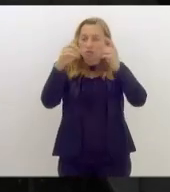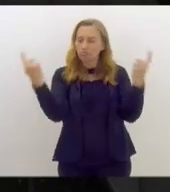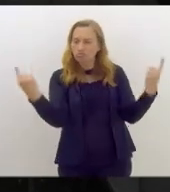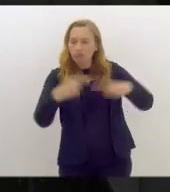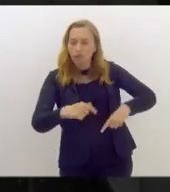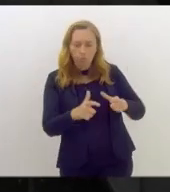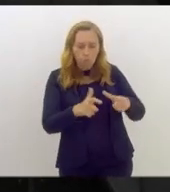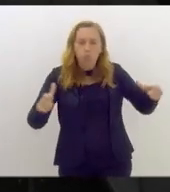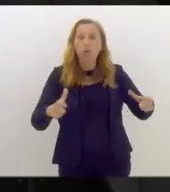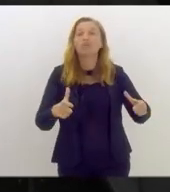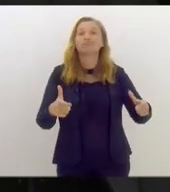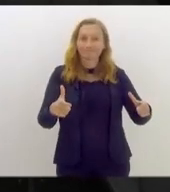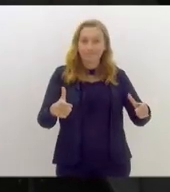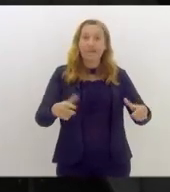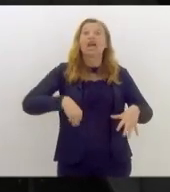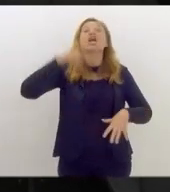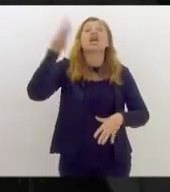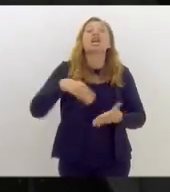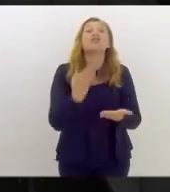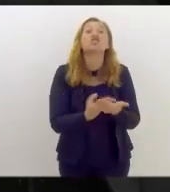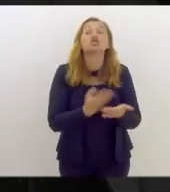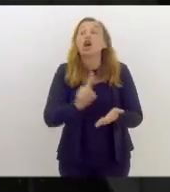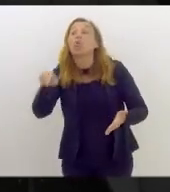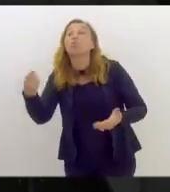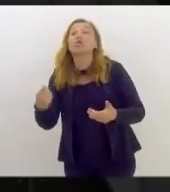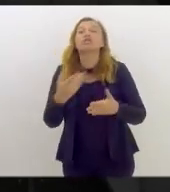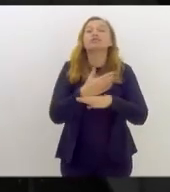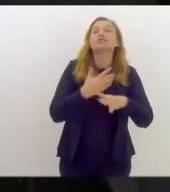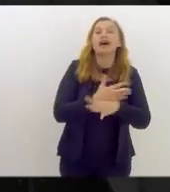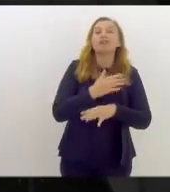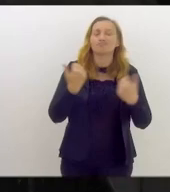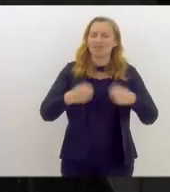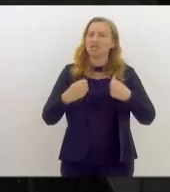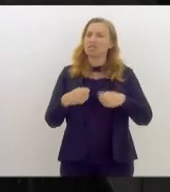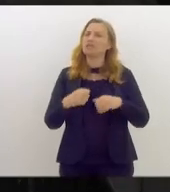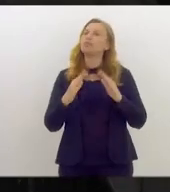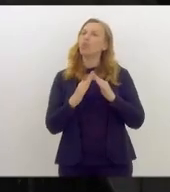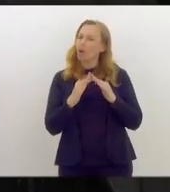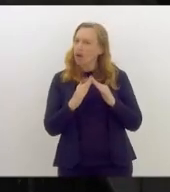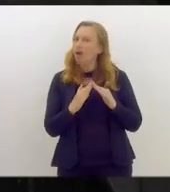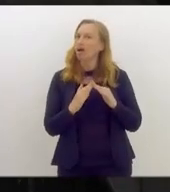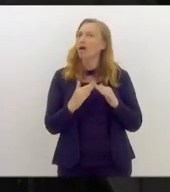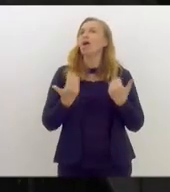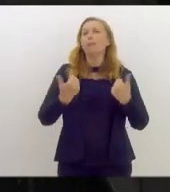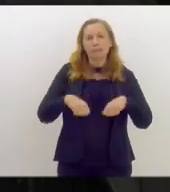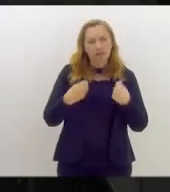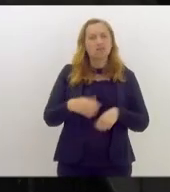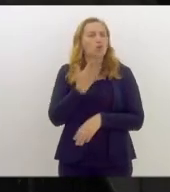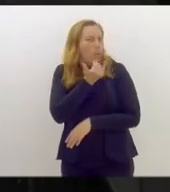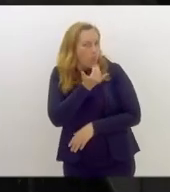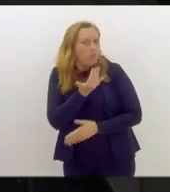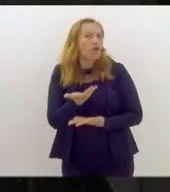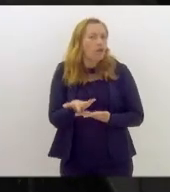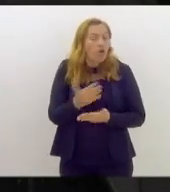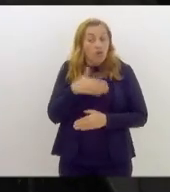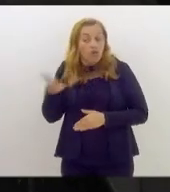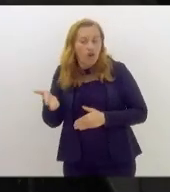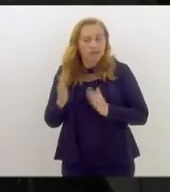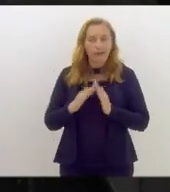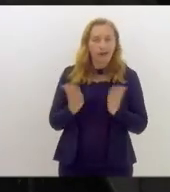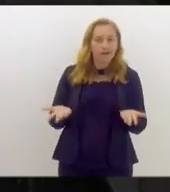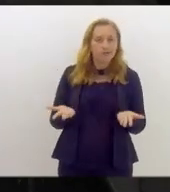muito grande que quem vai estudar em outra cidade precisa morar precisa fazer refeições fora de sua casa